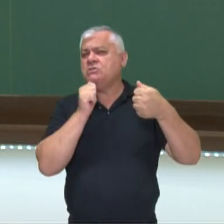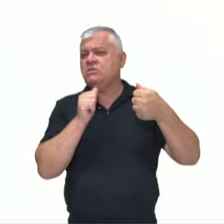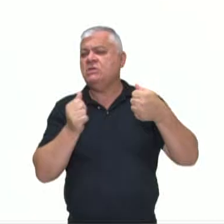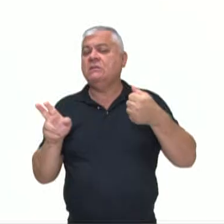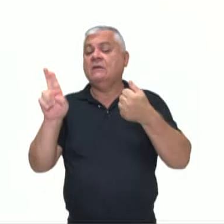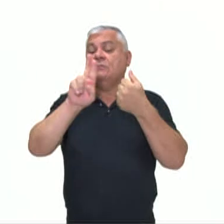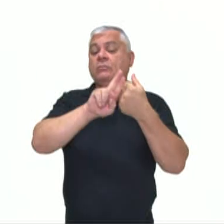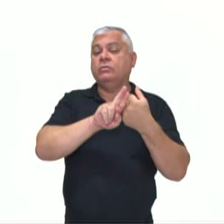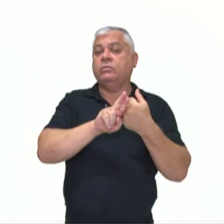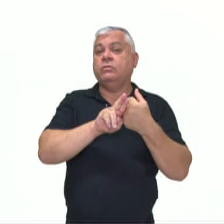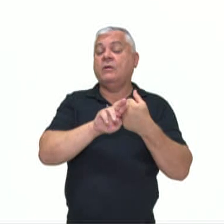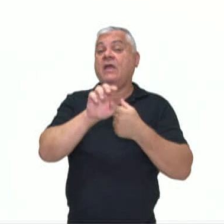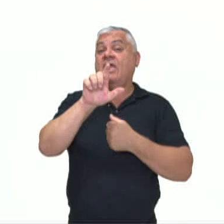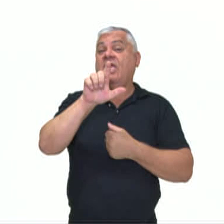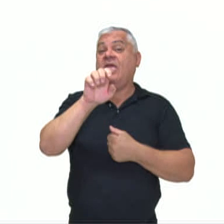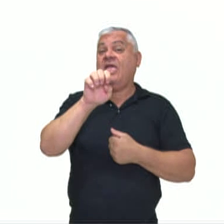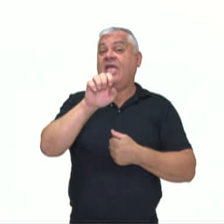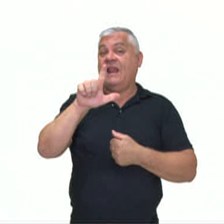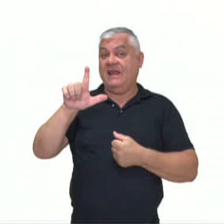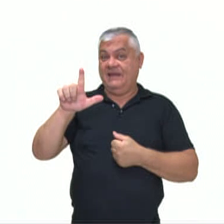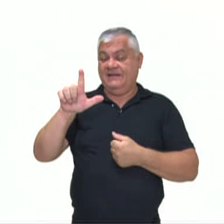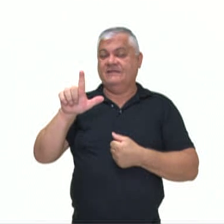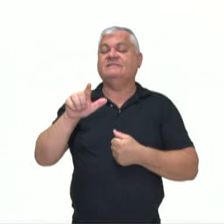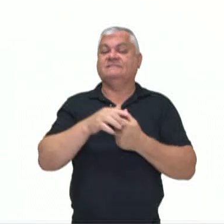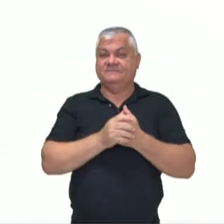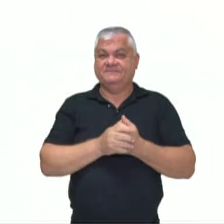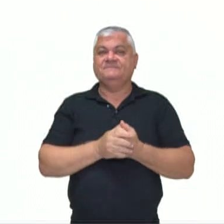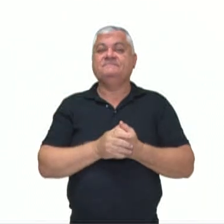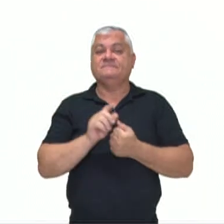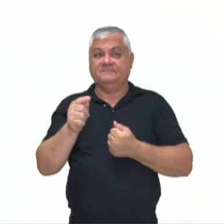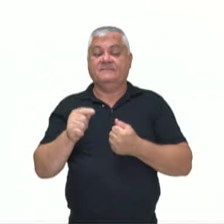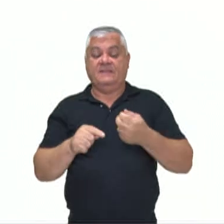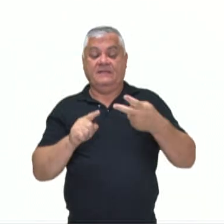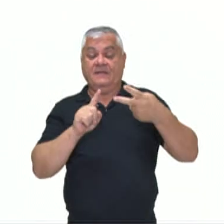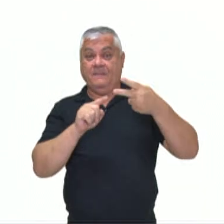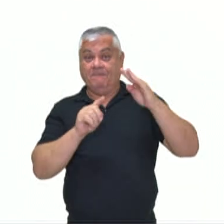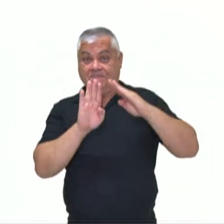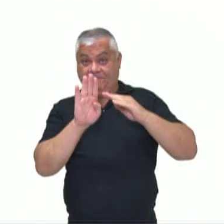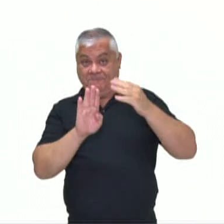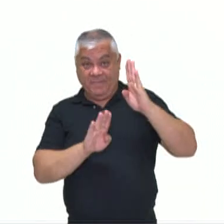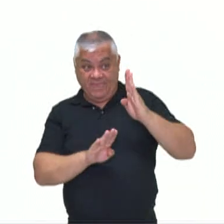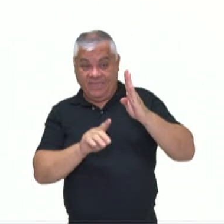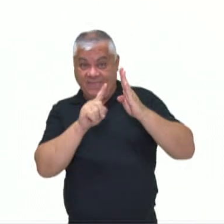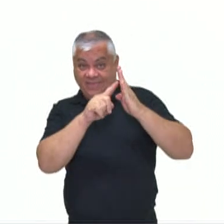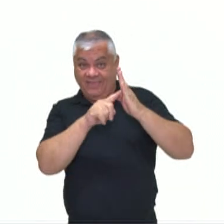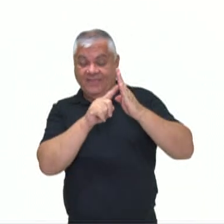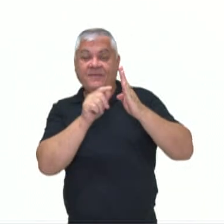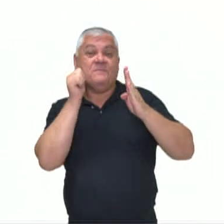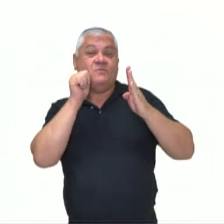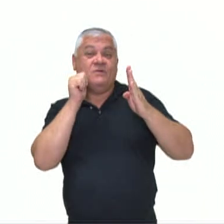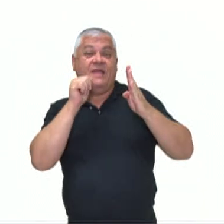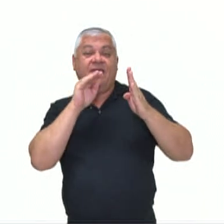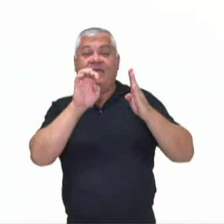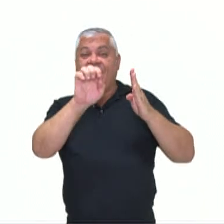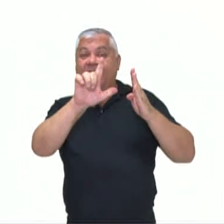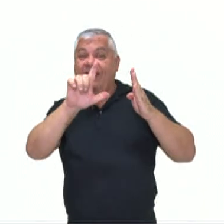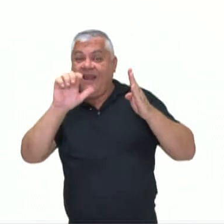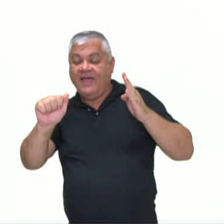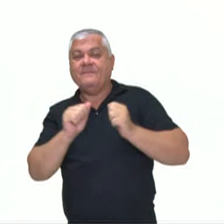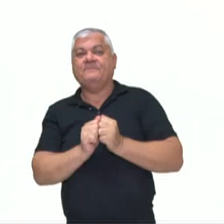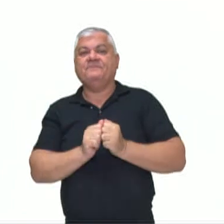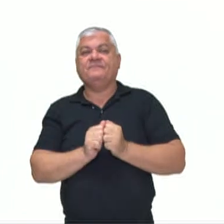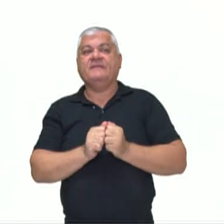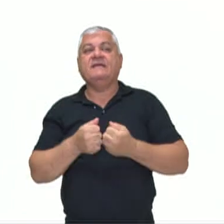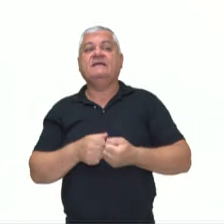sea, ellos. La vendedora sustituimos por ella, o sea, ella. Si no os importas,